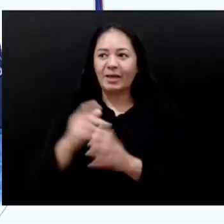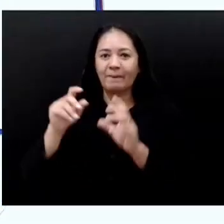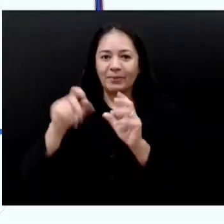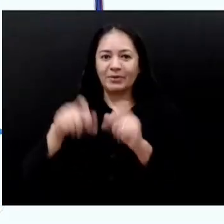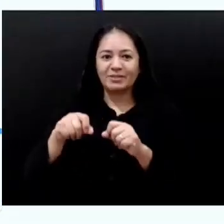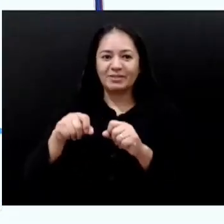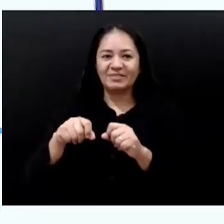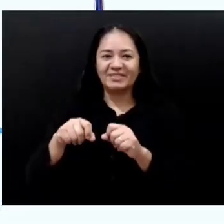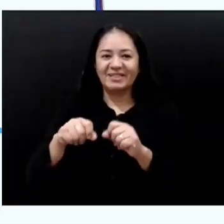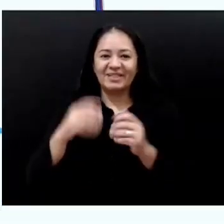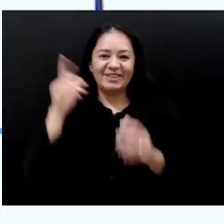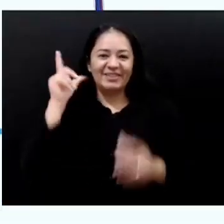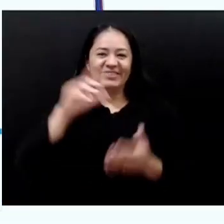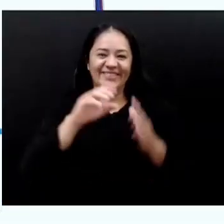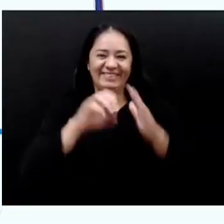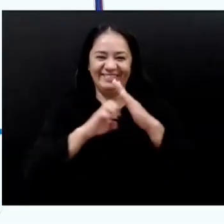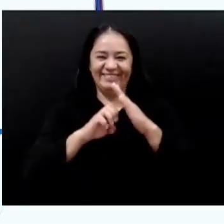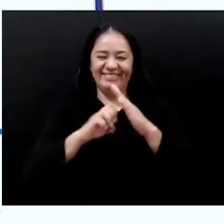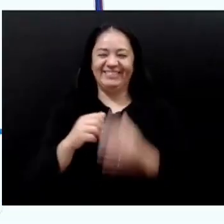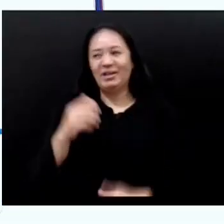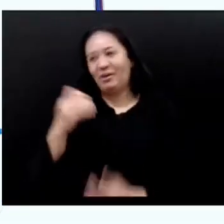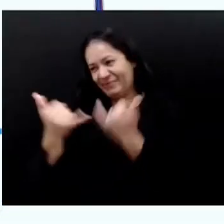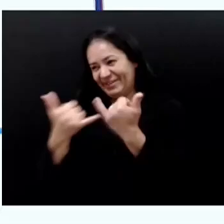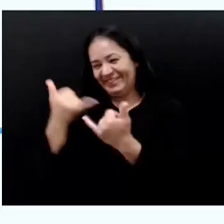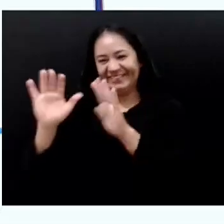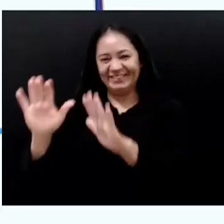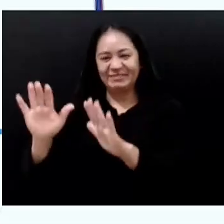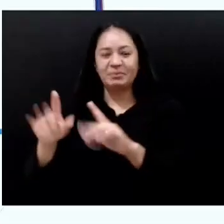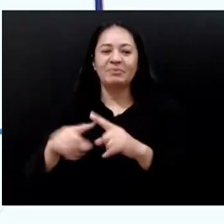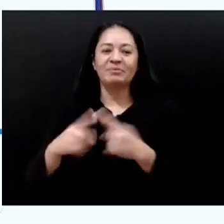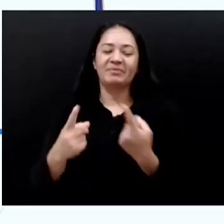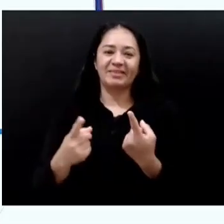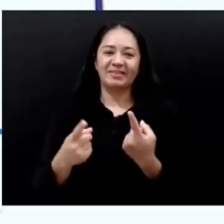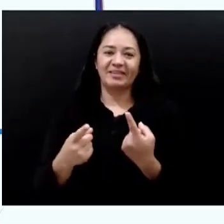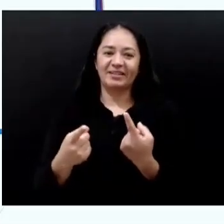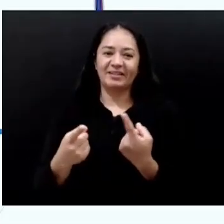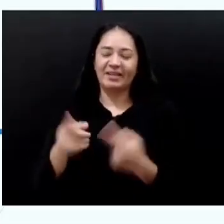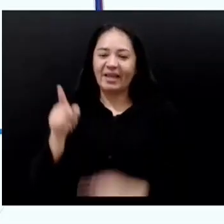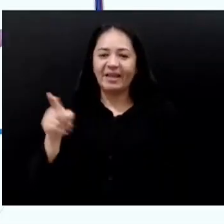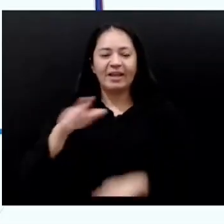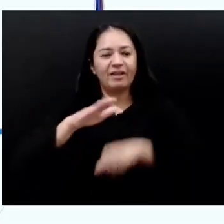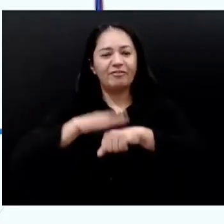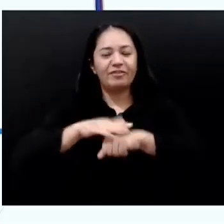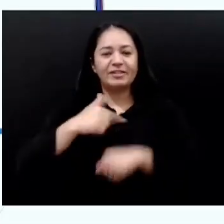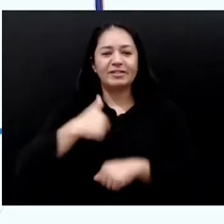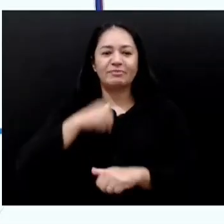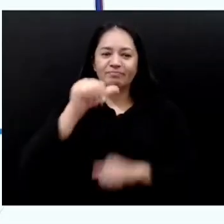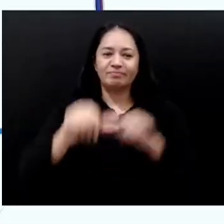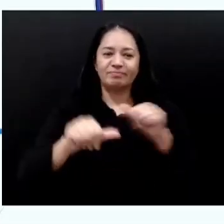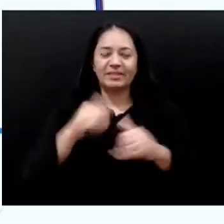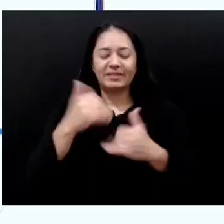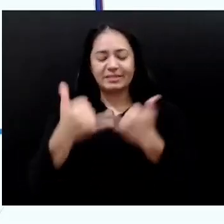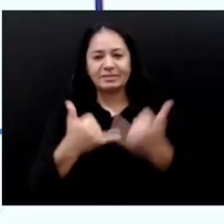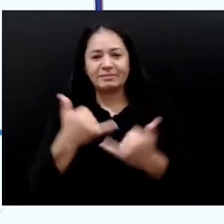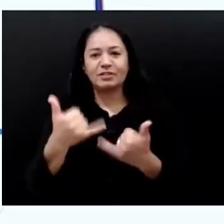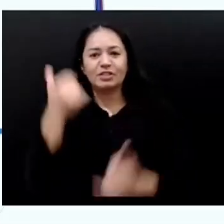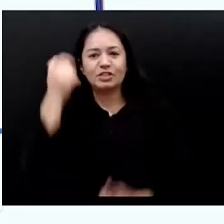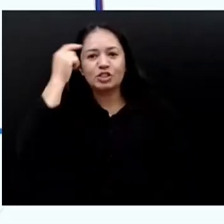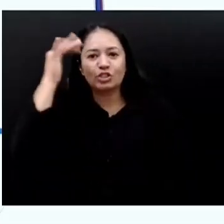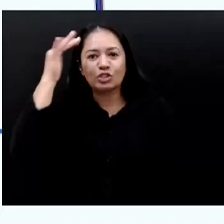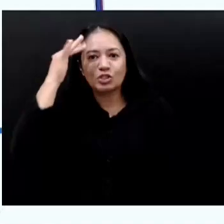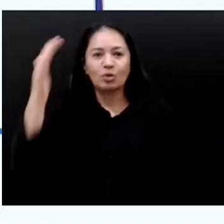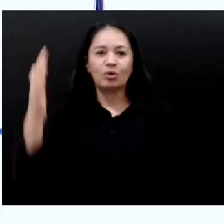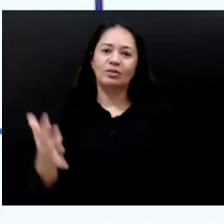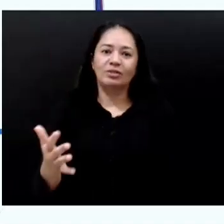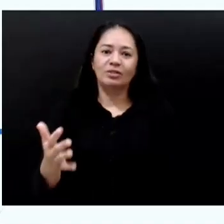brincando. Mas, brincadeiras à parte, ela que fez eu transformar essa brincadeira, esse sonho, esse hobby, num negócio de